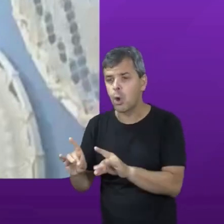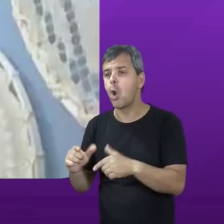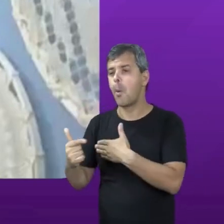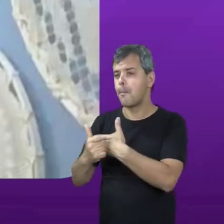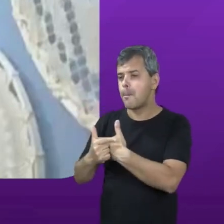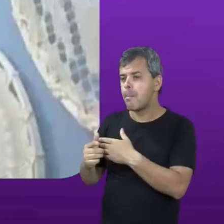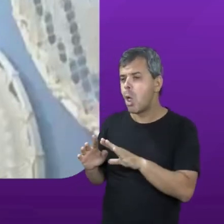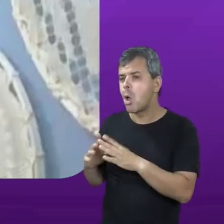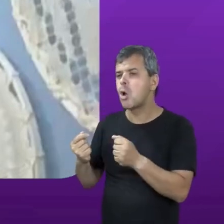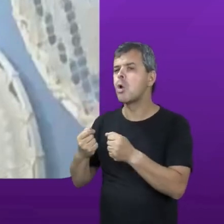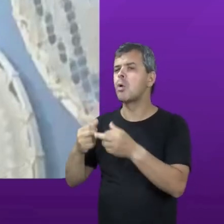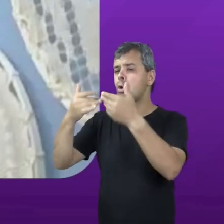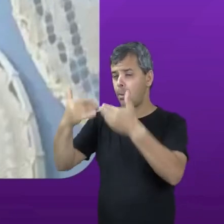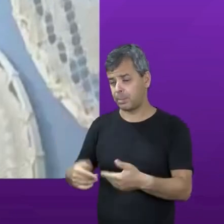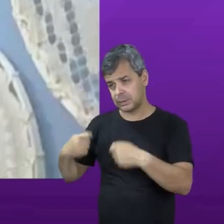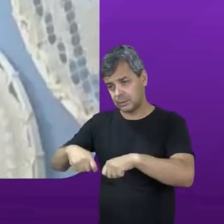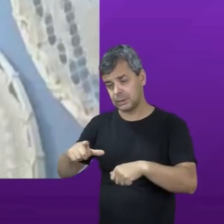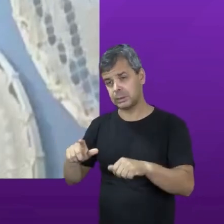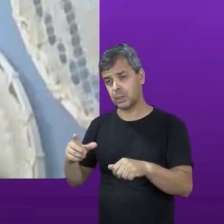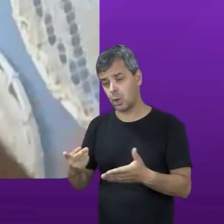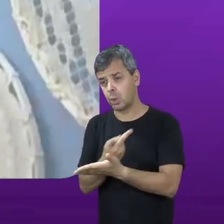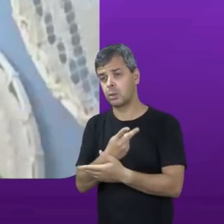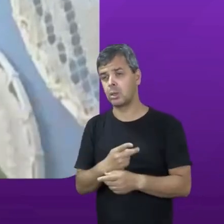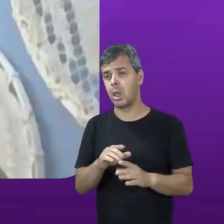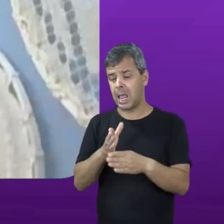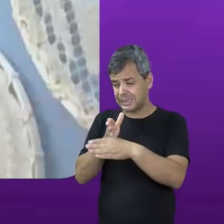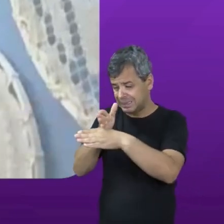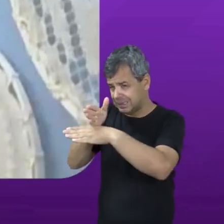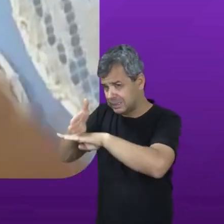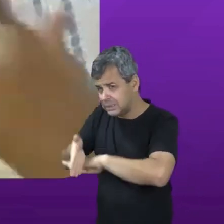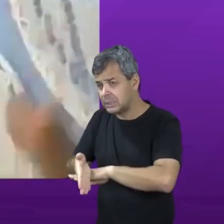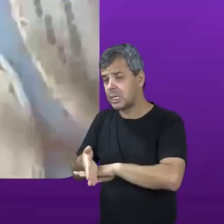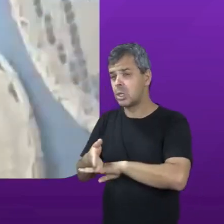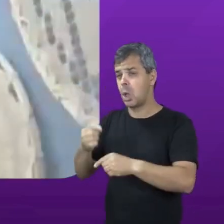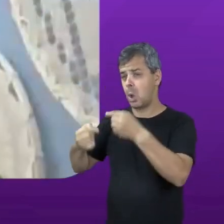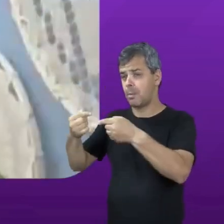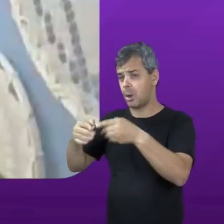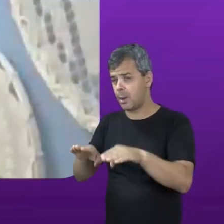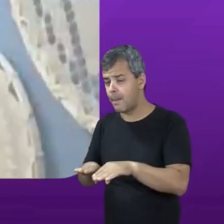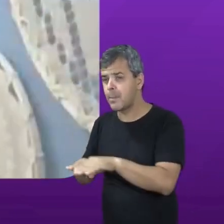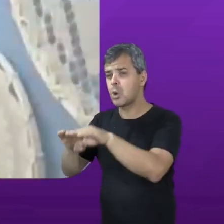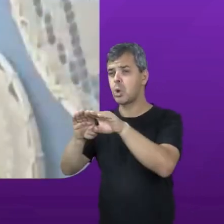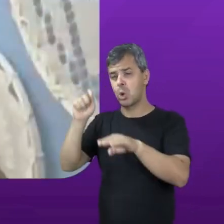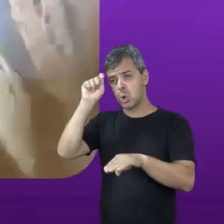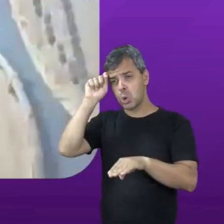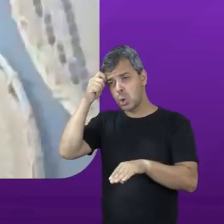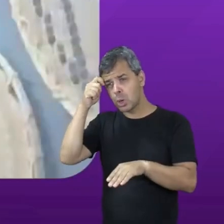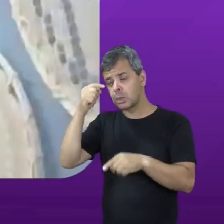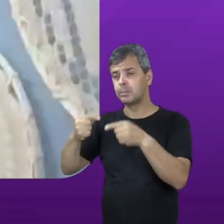ações, diz como que deveria ser, né? Essa entrada também, uma política de igualdade racial,